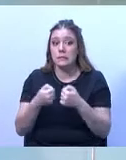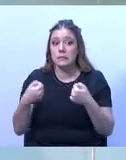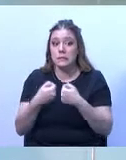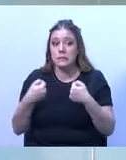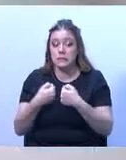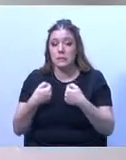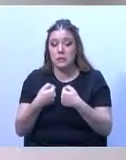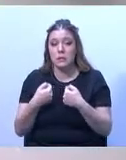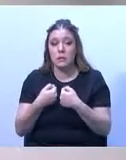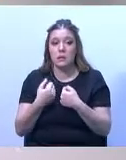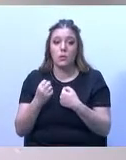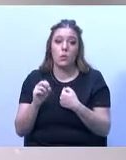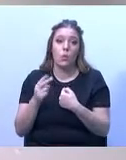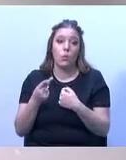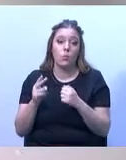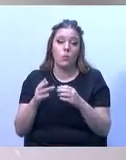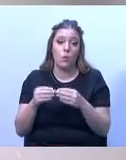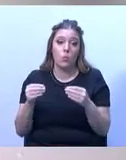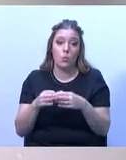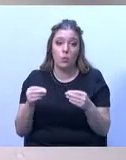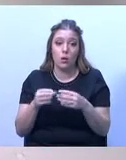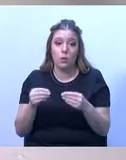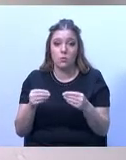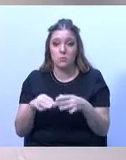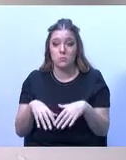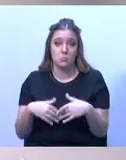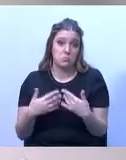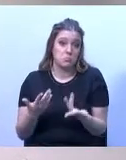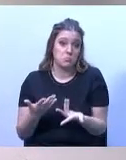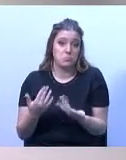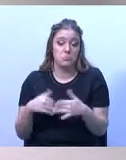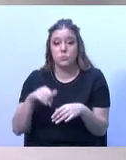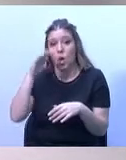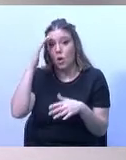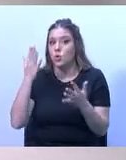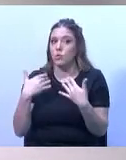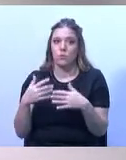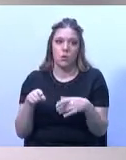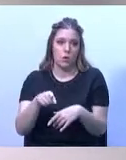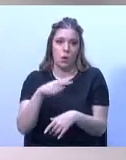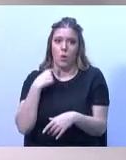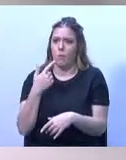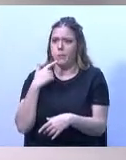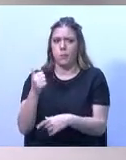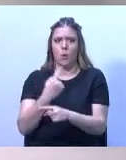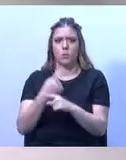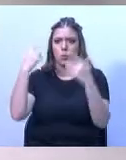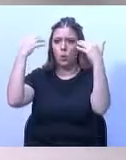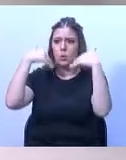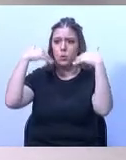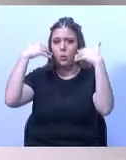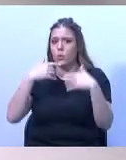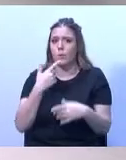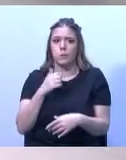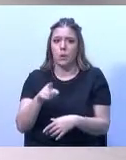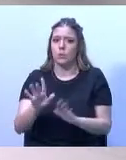no inverno é mais o algodão, que eu só quero tipo de algodão, mas no verão não posso usar isso, porque além de transpirar, não